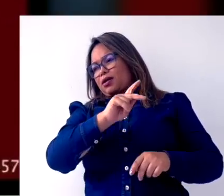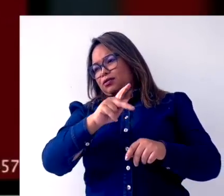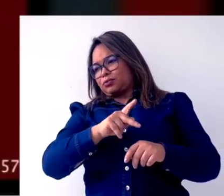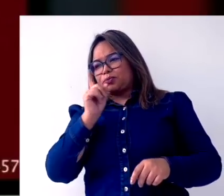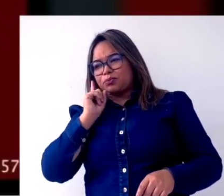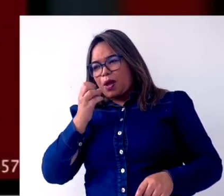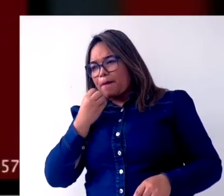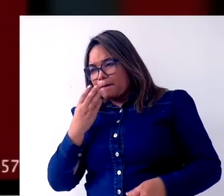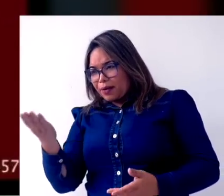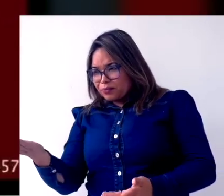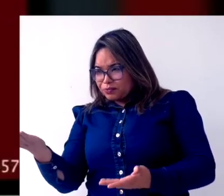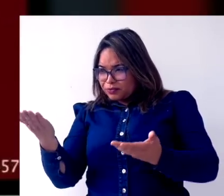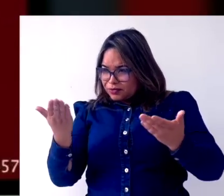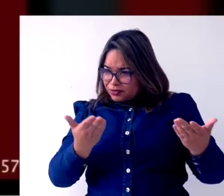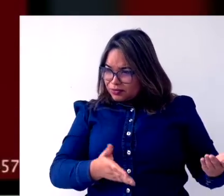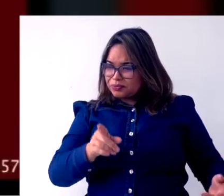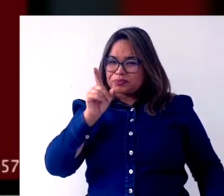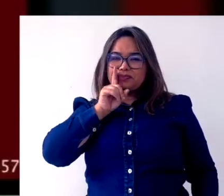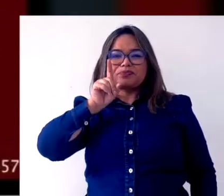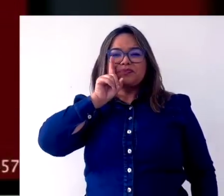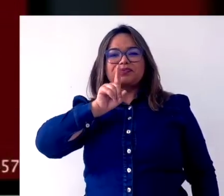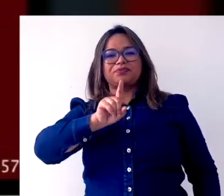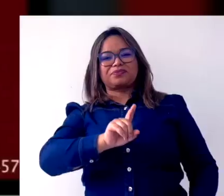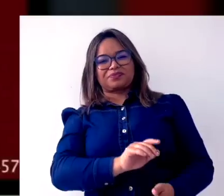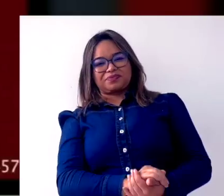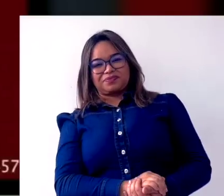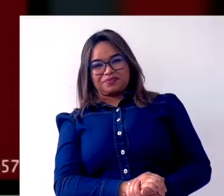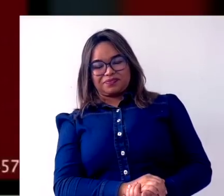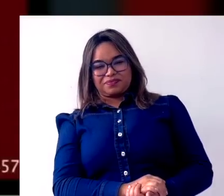as boas-vindas aos Estados Unidos.